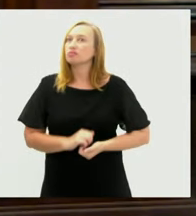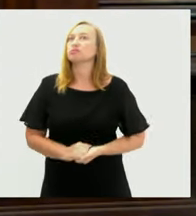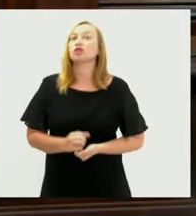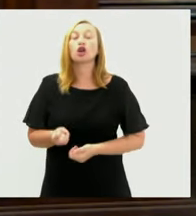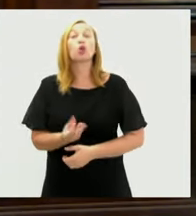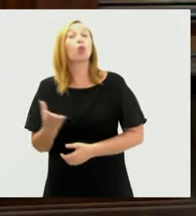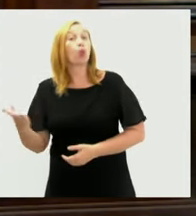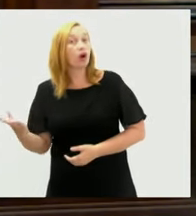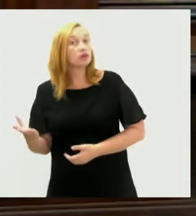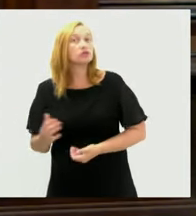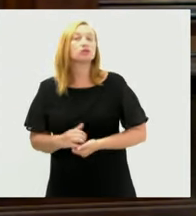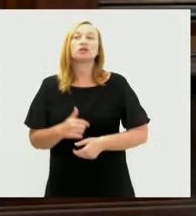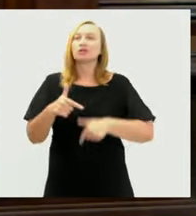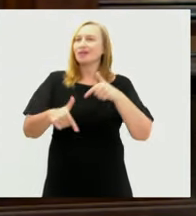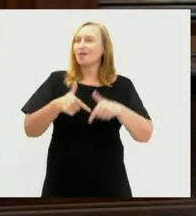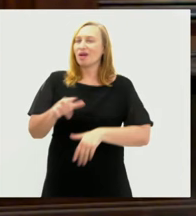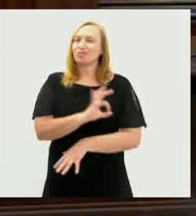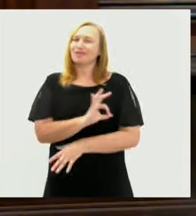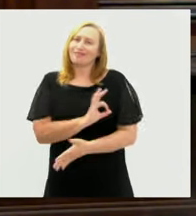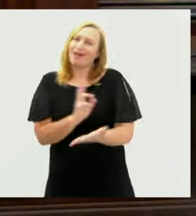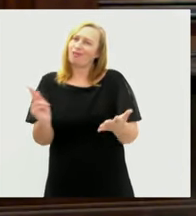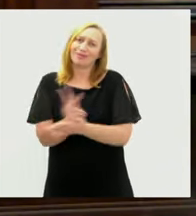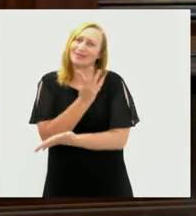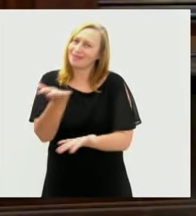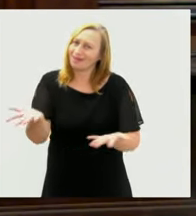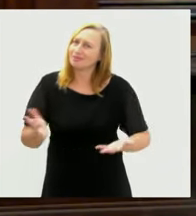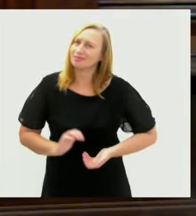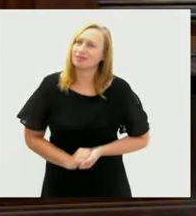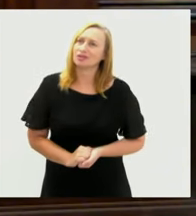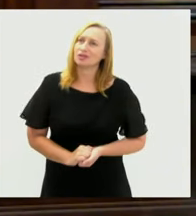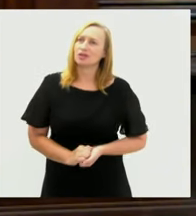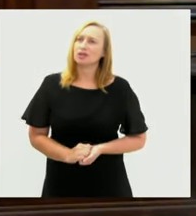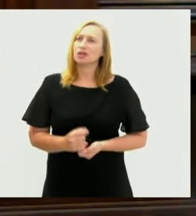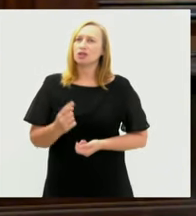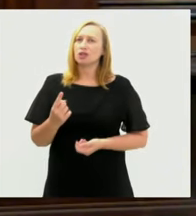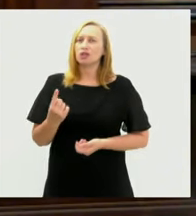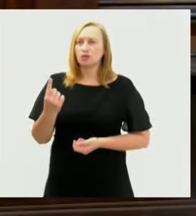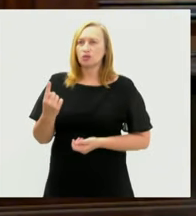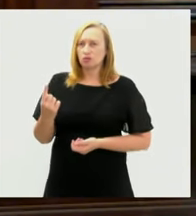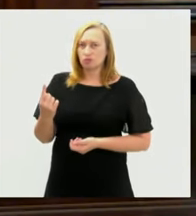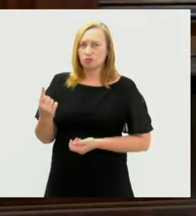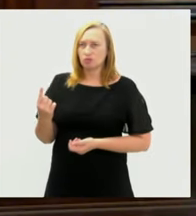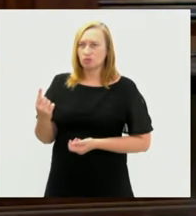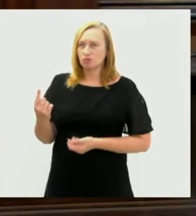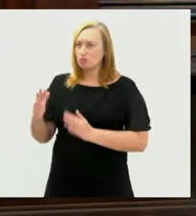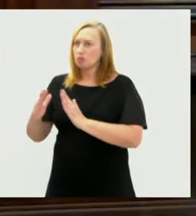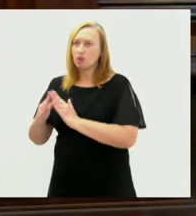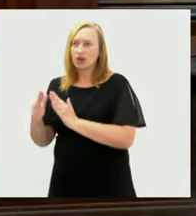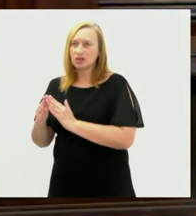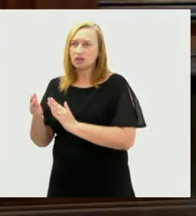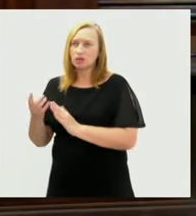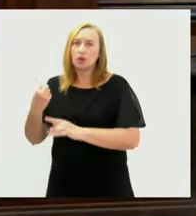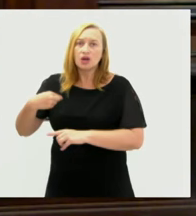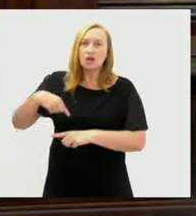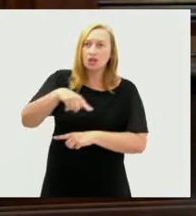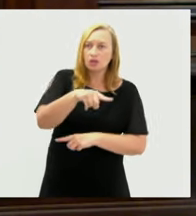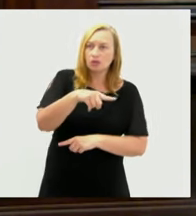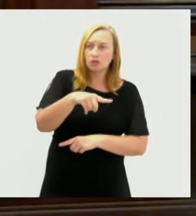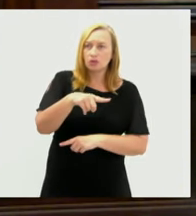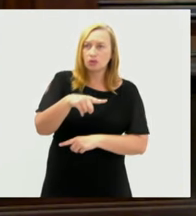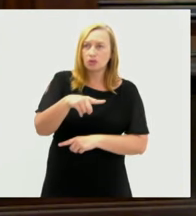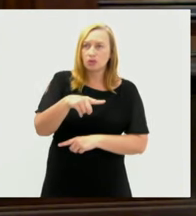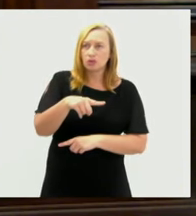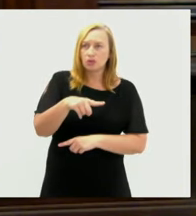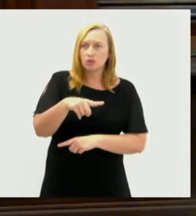isso, operações policiais estavam ocorrendo. E um morador tentando salvar sua vida com dengue na UPA da Maré. Que